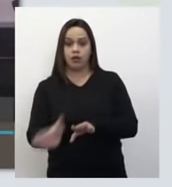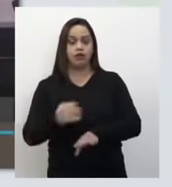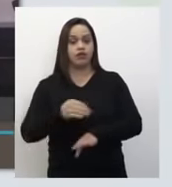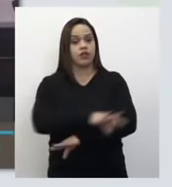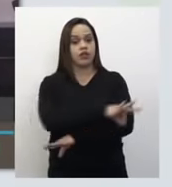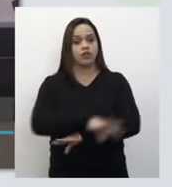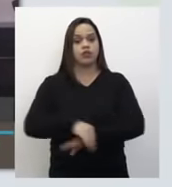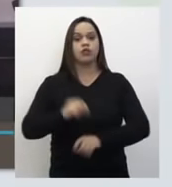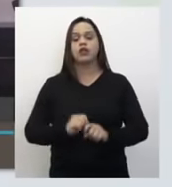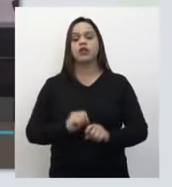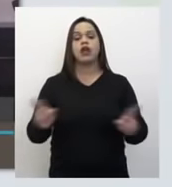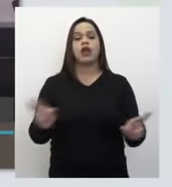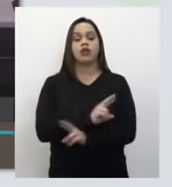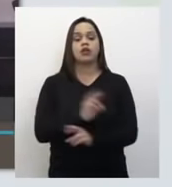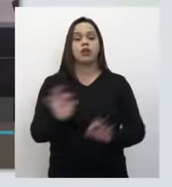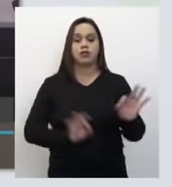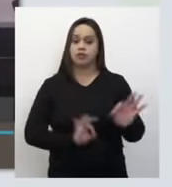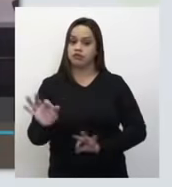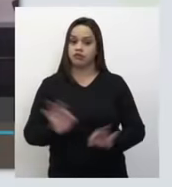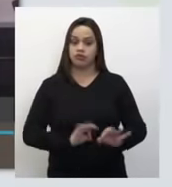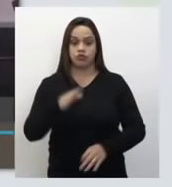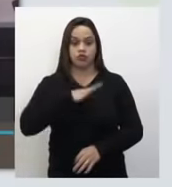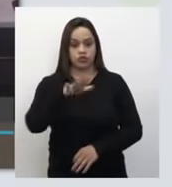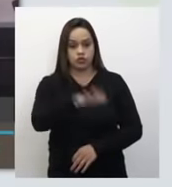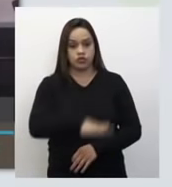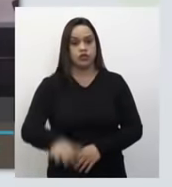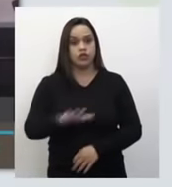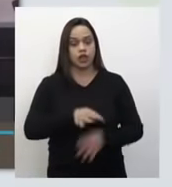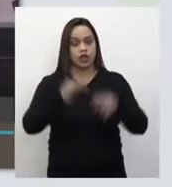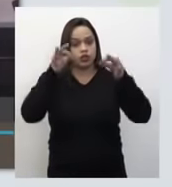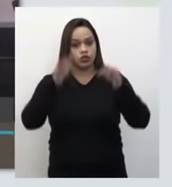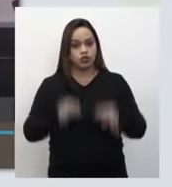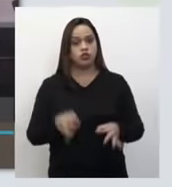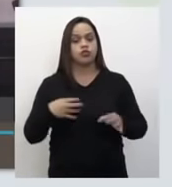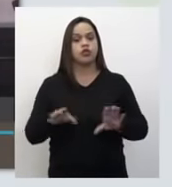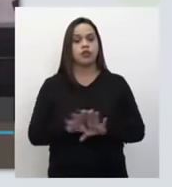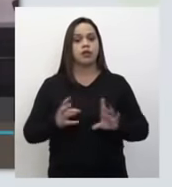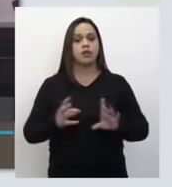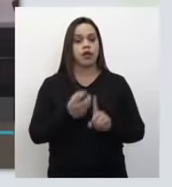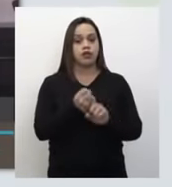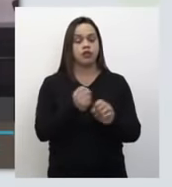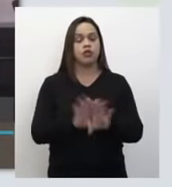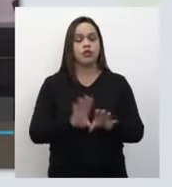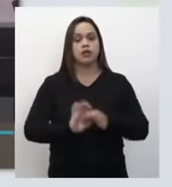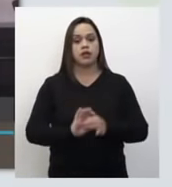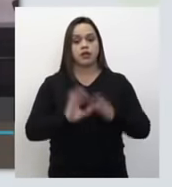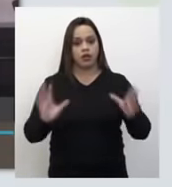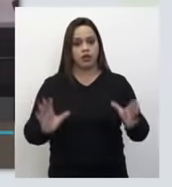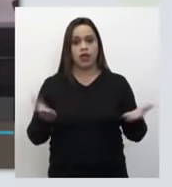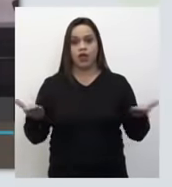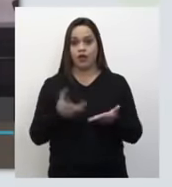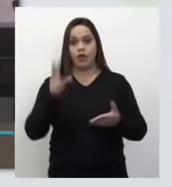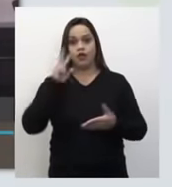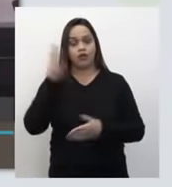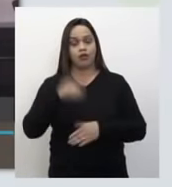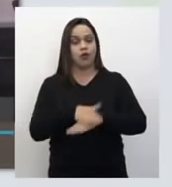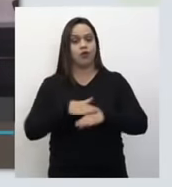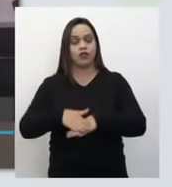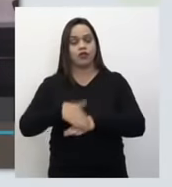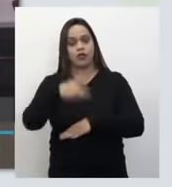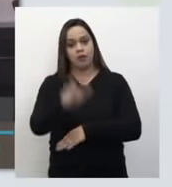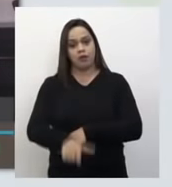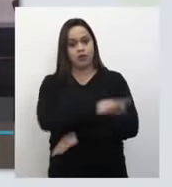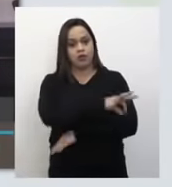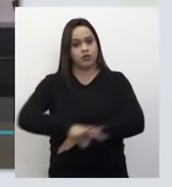relacionado ao planejamento de projetos de cidades mais justas, acolhedoras e democráticas. Vamos conversar com um arquiteto para conhecer melhor